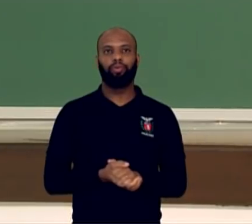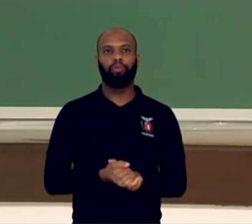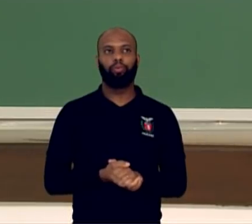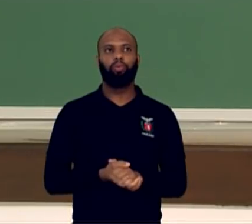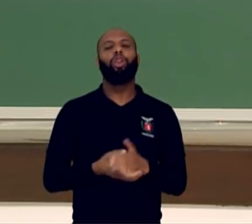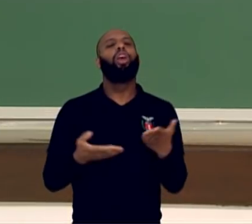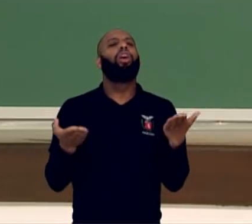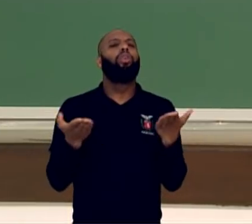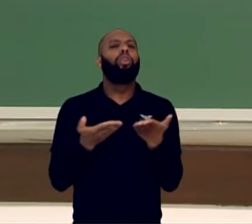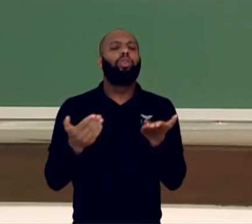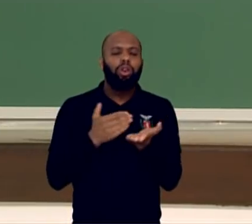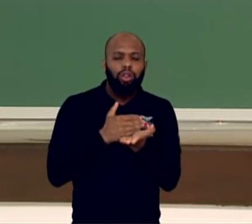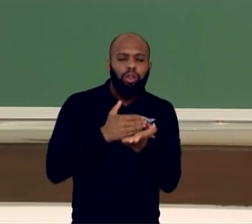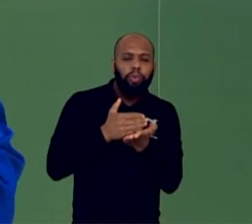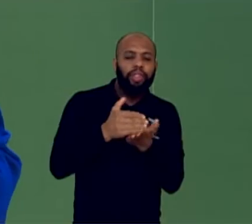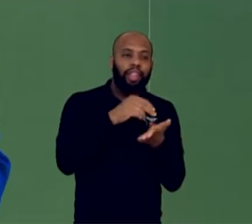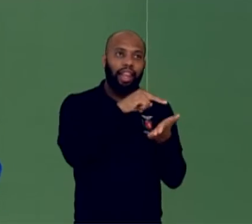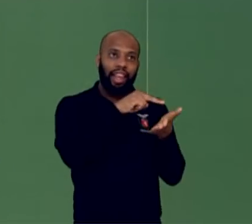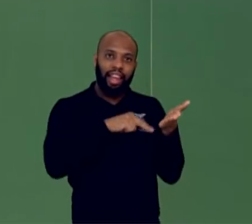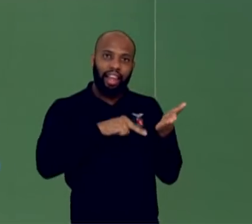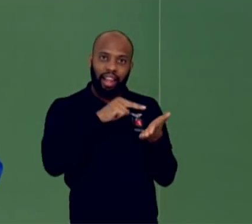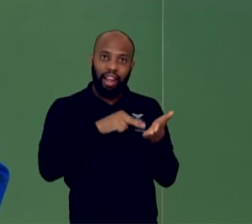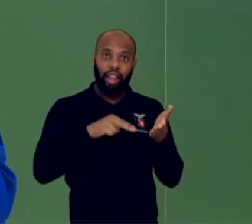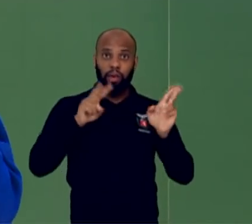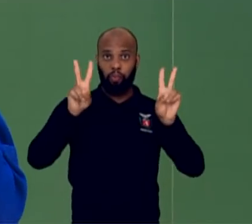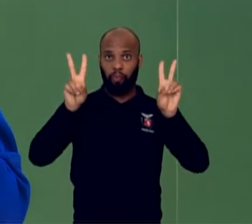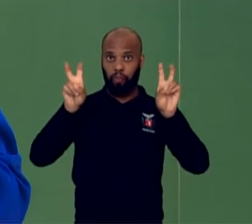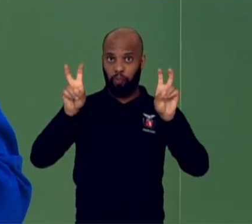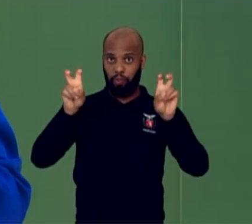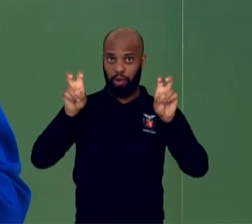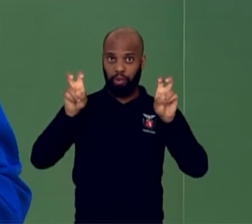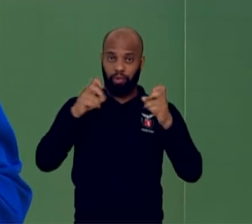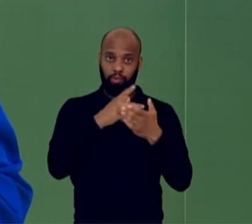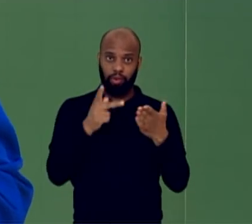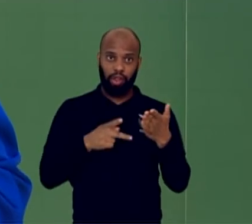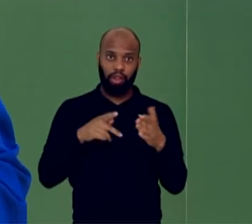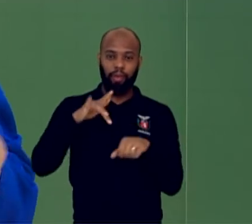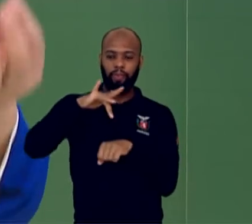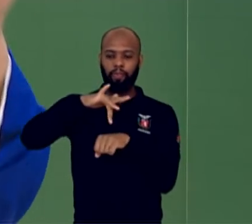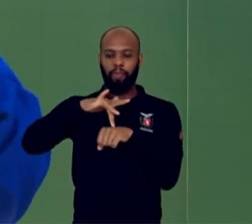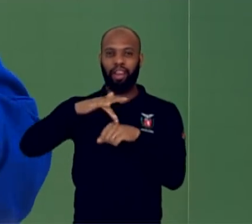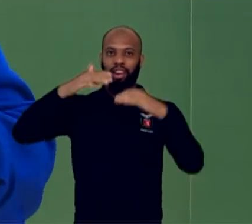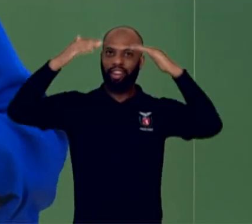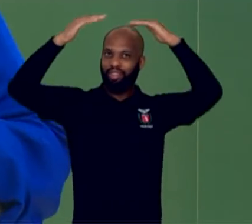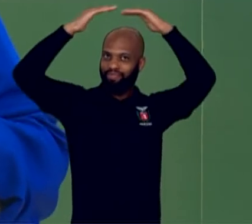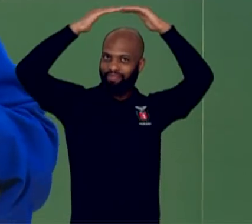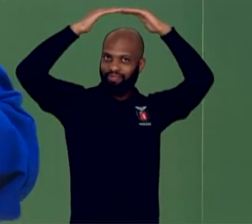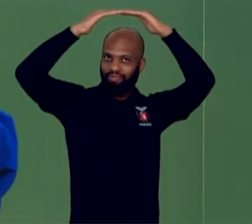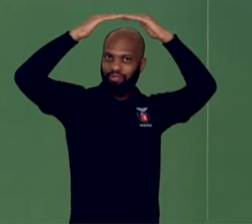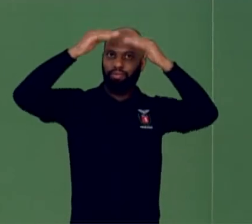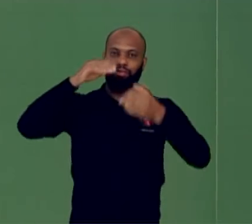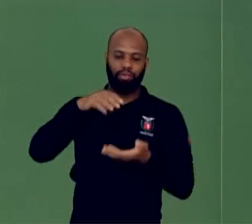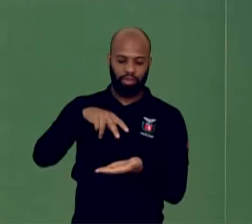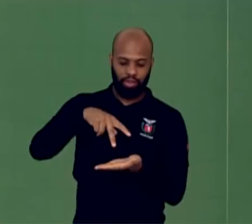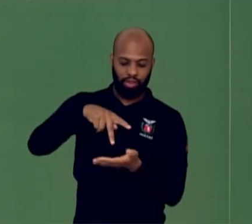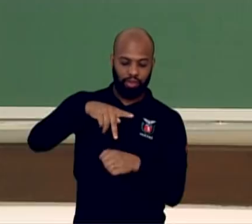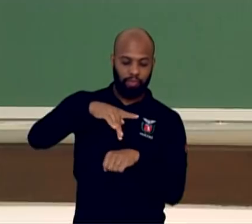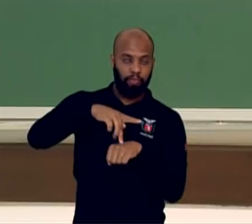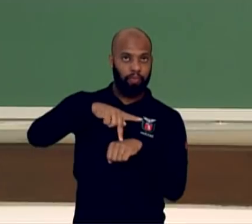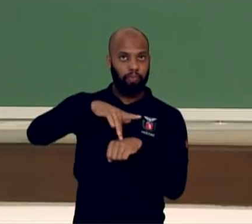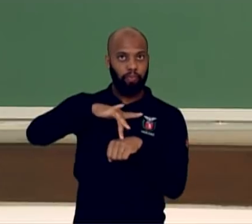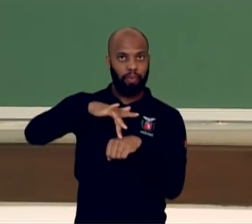Nós vamos começar com a leitura do poema A Bailarina, da Cecília Meirelles. E observe ali que eu coloquei